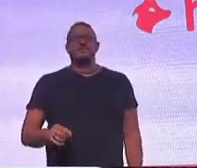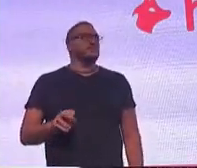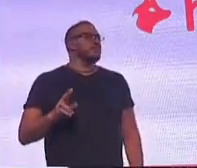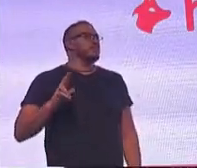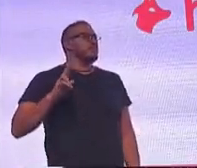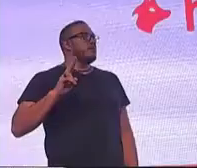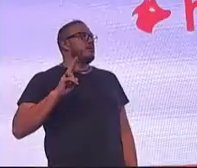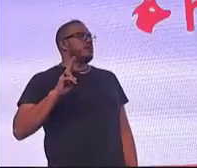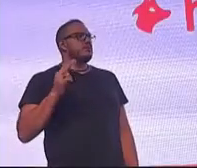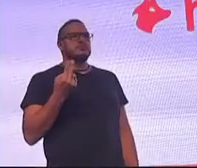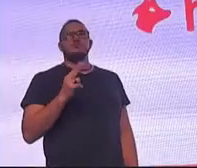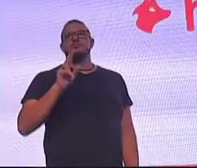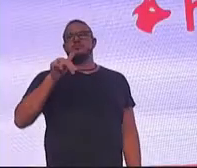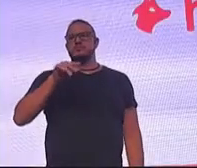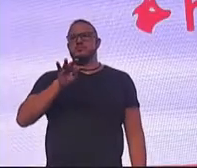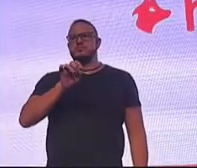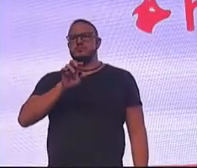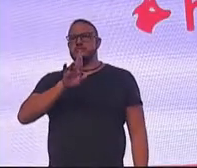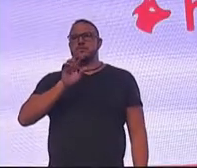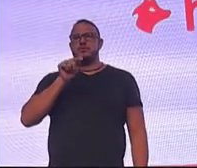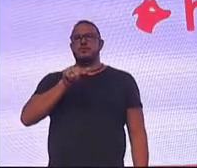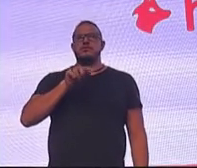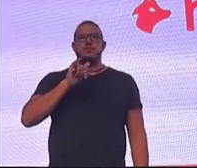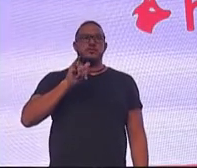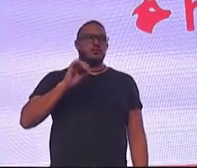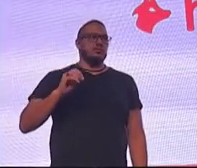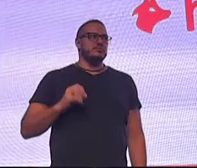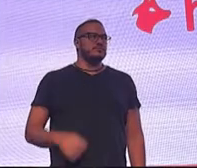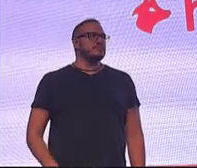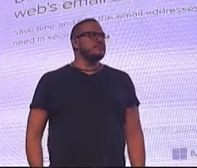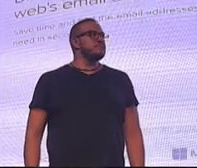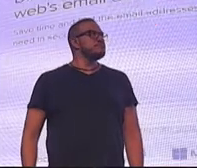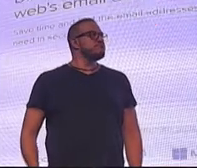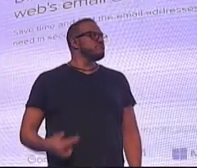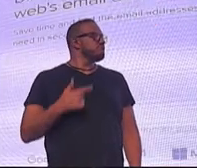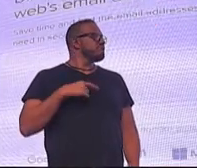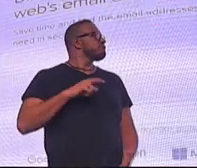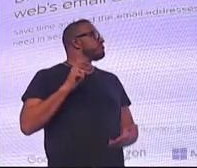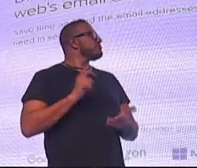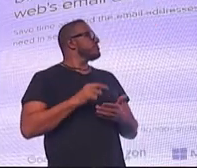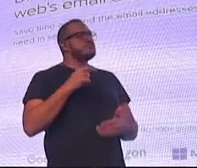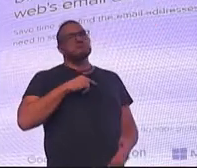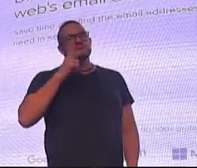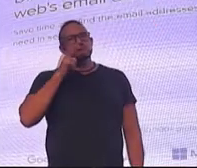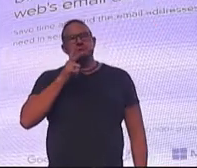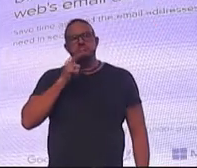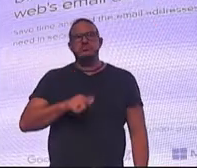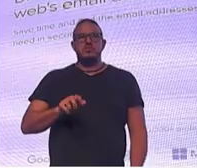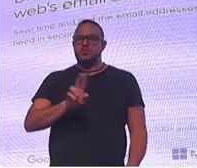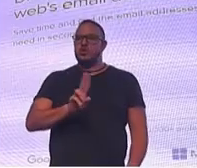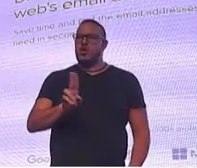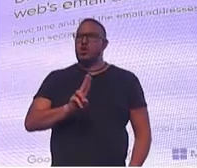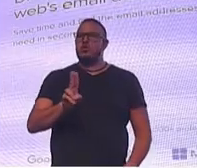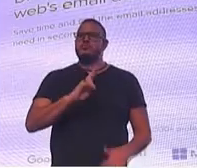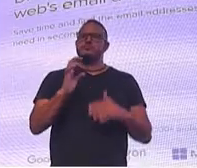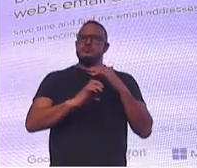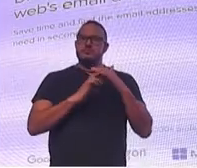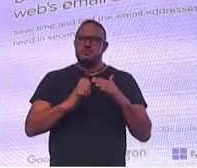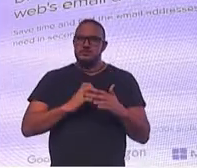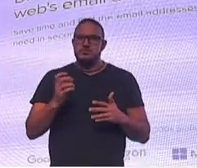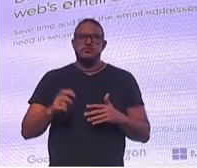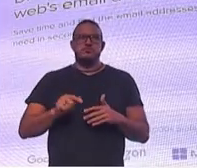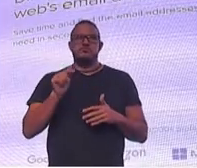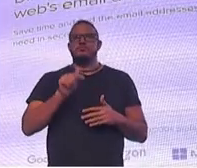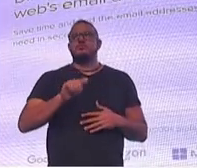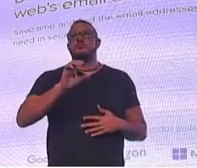Hunter.io, se você achou no Google, clica e você coloca no campo o nome da empresa,